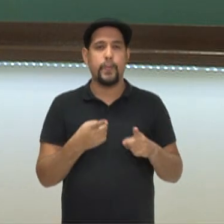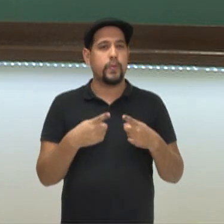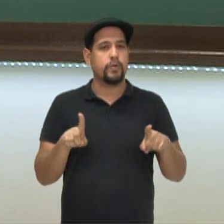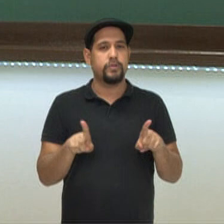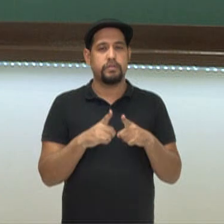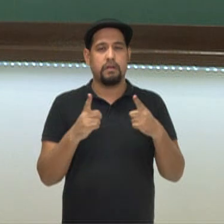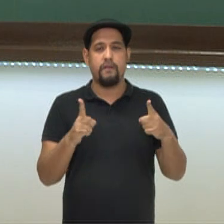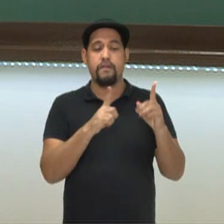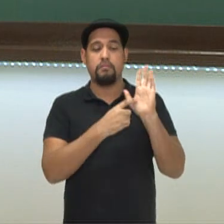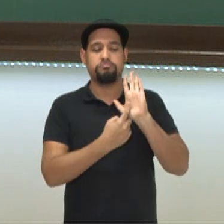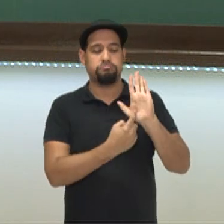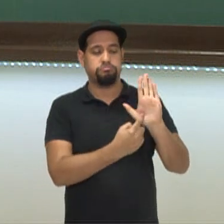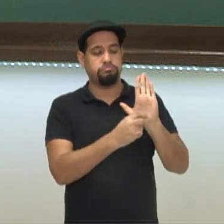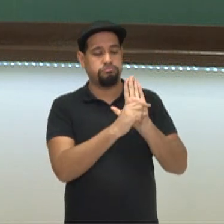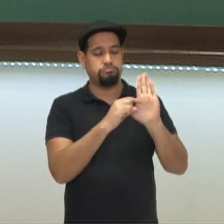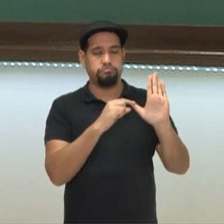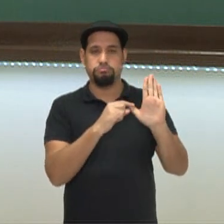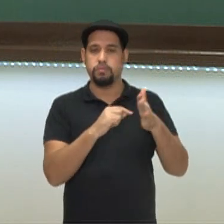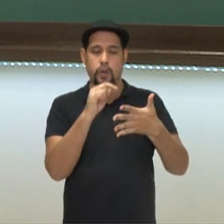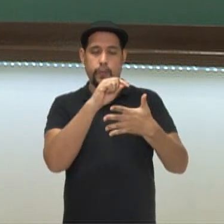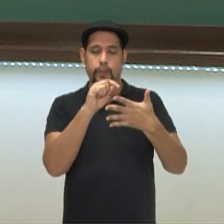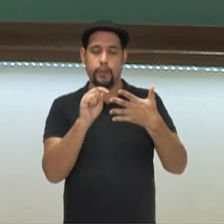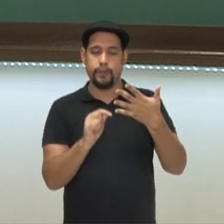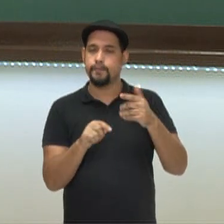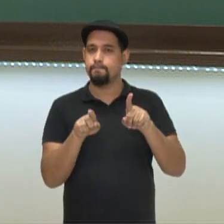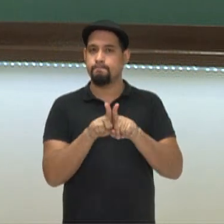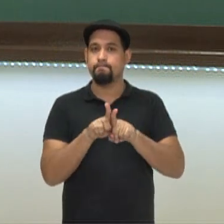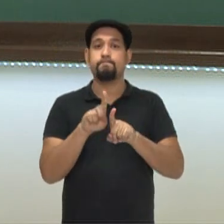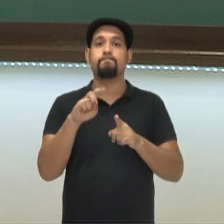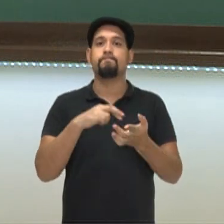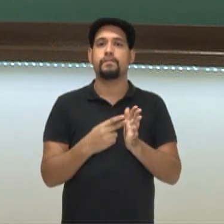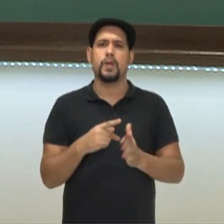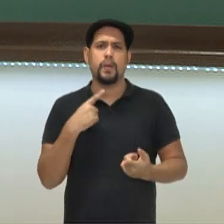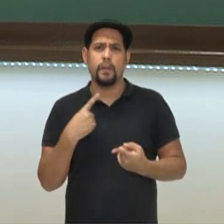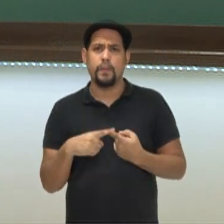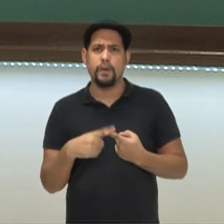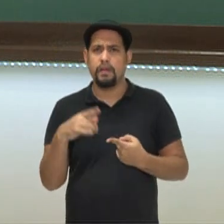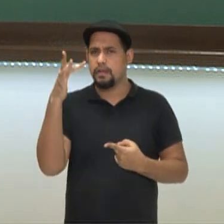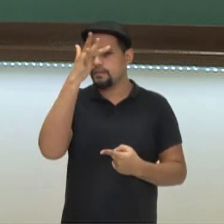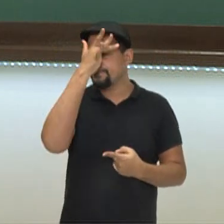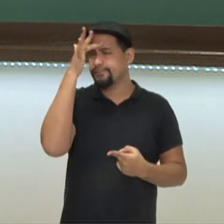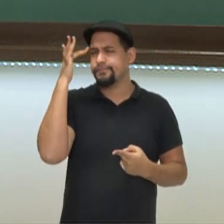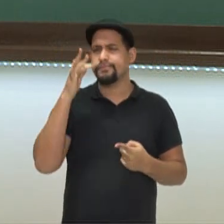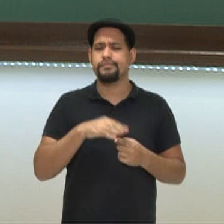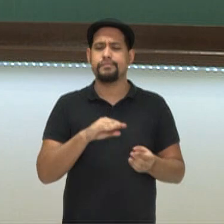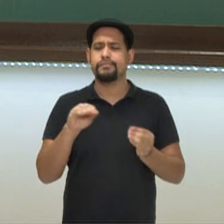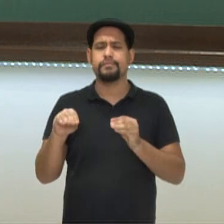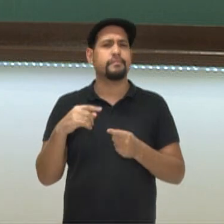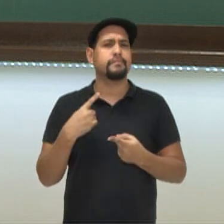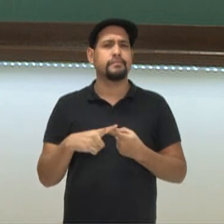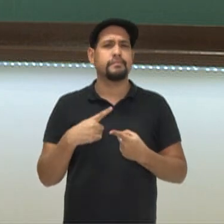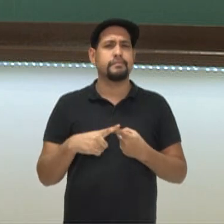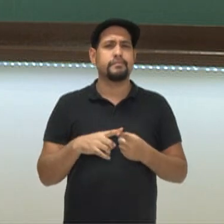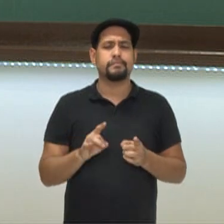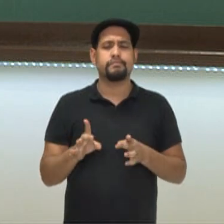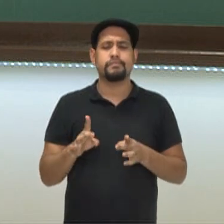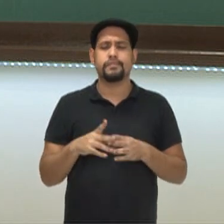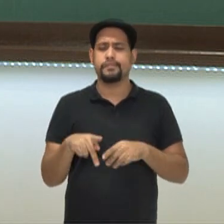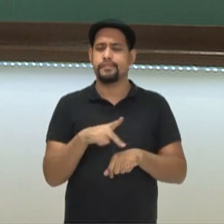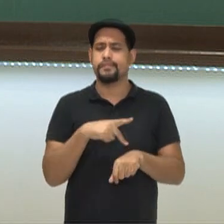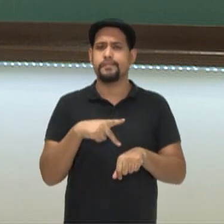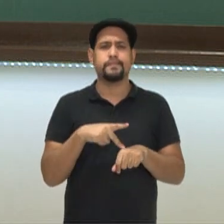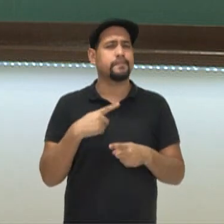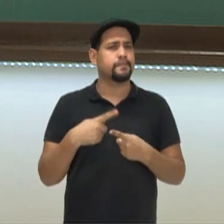vai destacar pontos relacionados a por que as pessoas são refugiadas, por que elas saem do seu país de